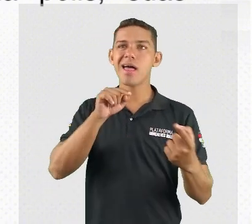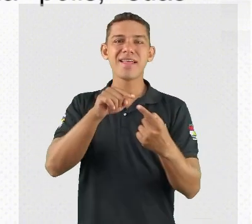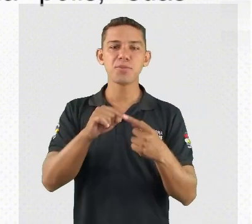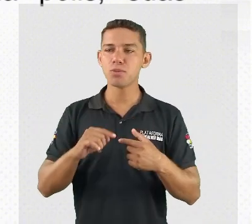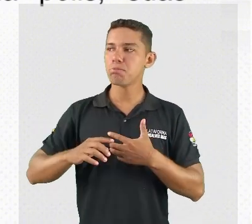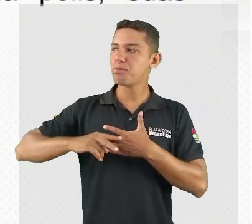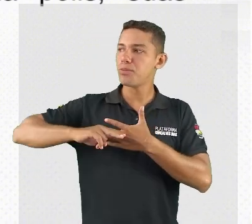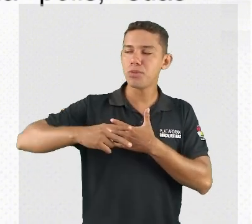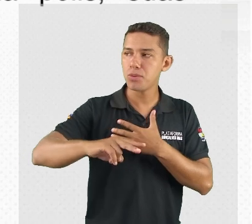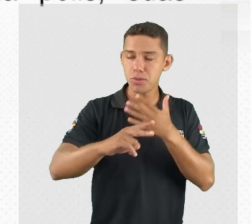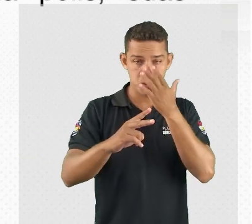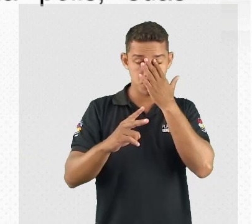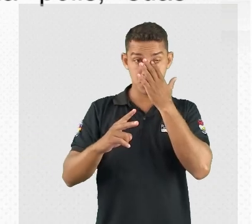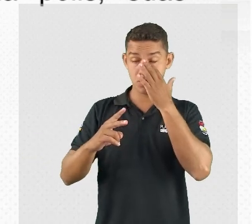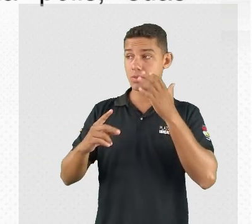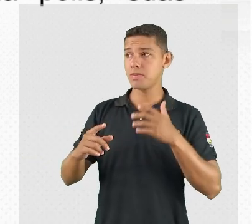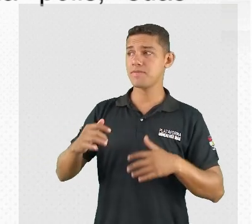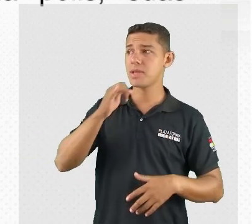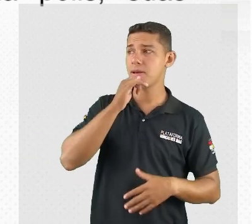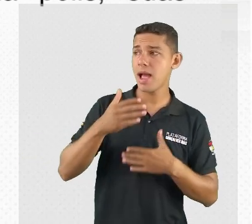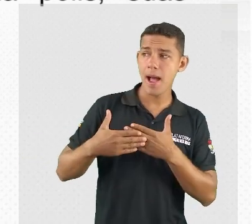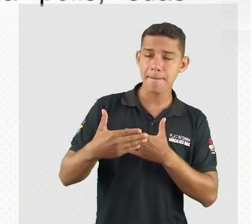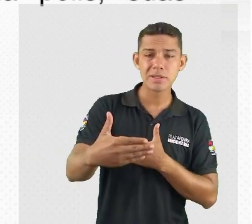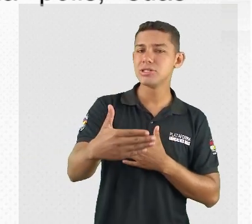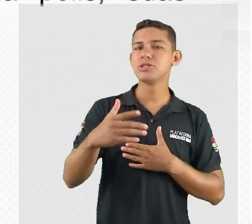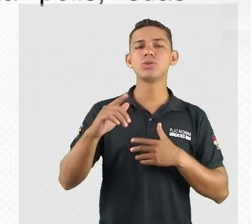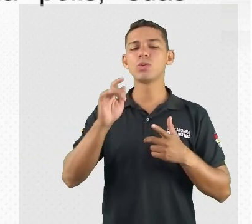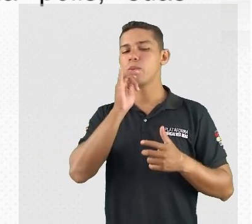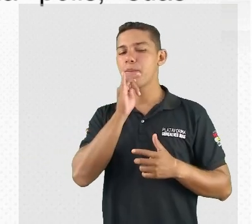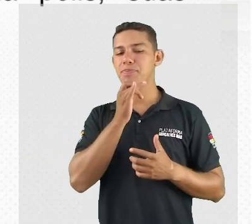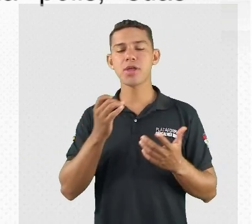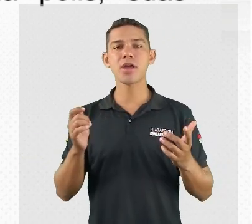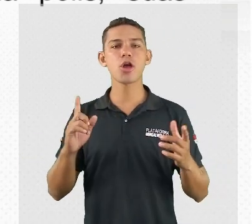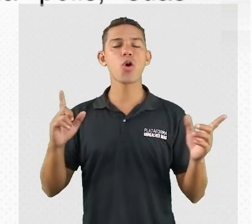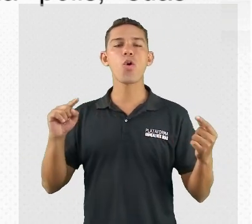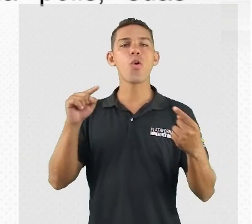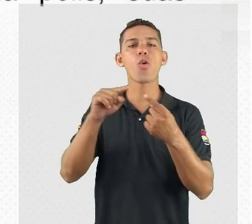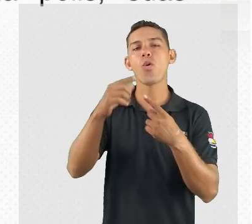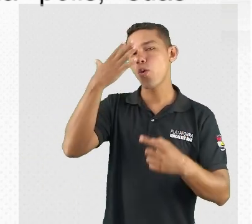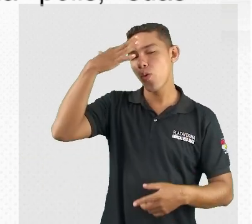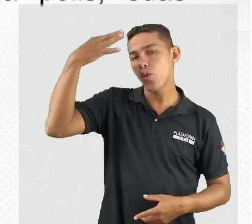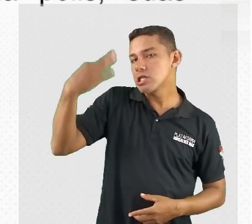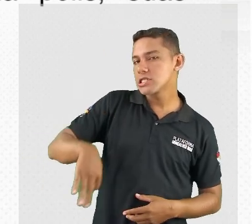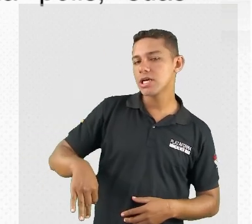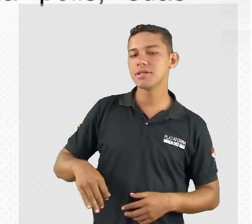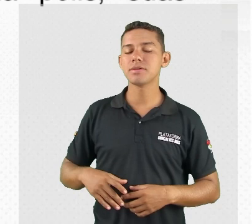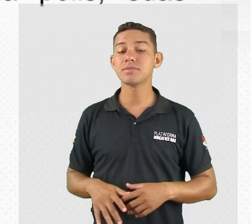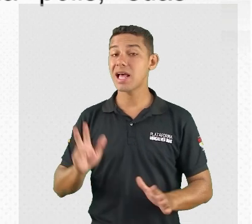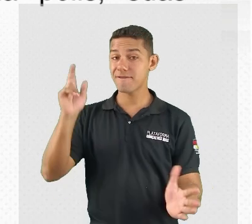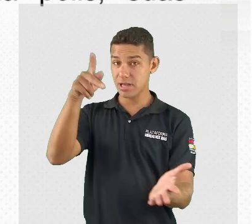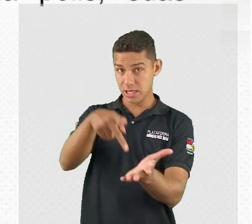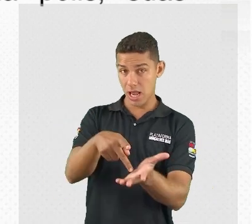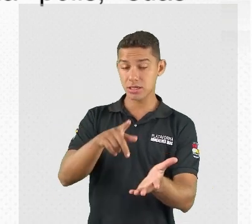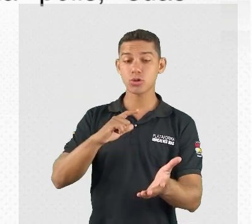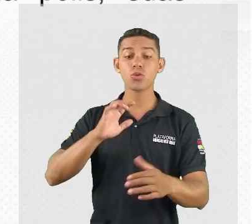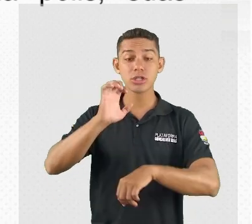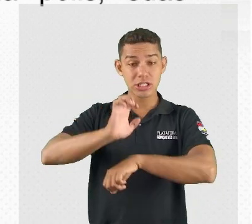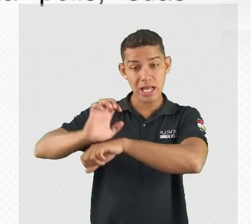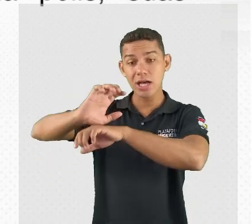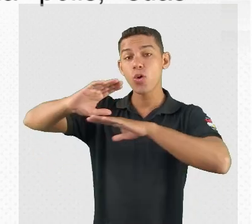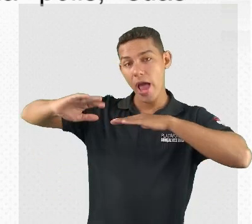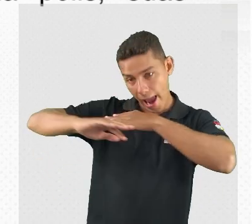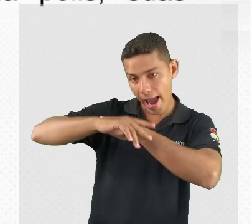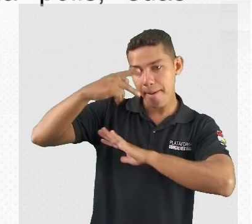alcançável a partir de um alcance, de um conceito. Na verdade, o estado ele é a